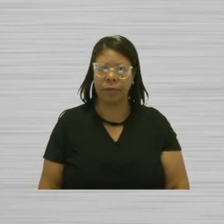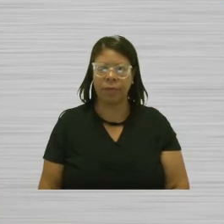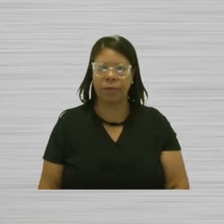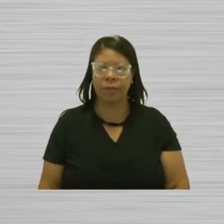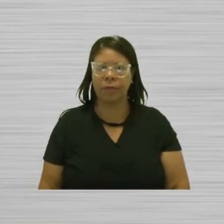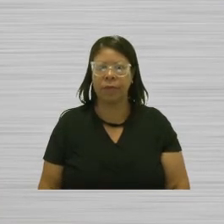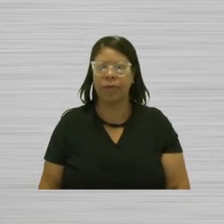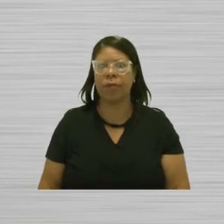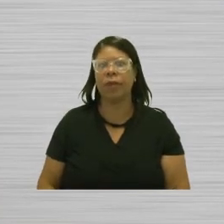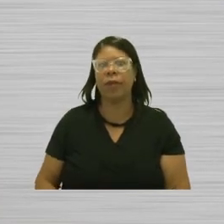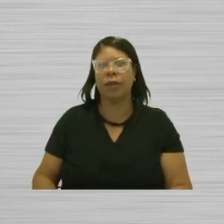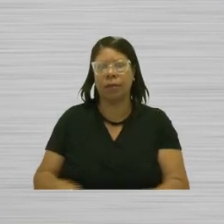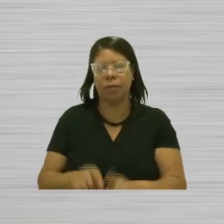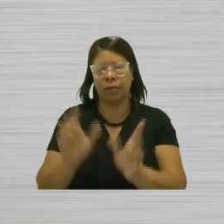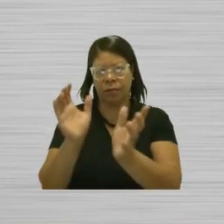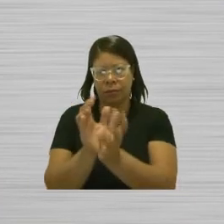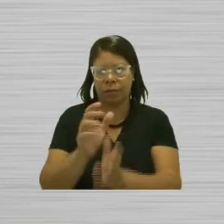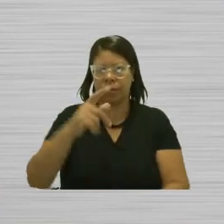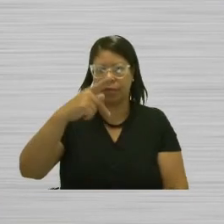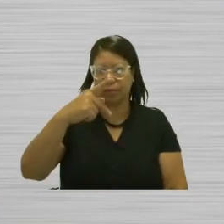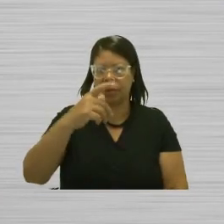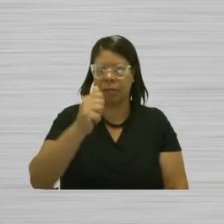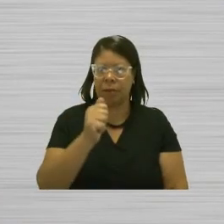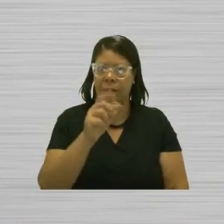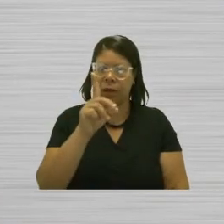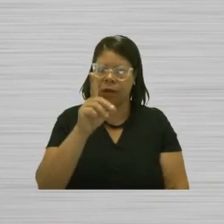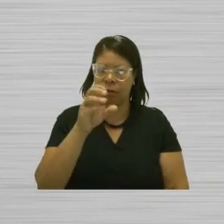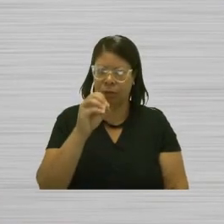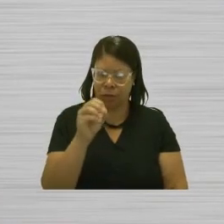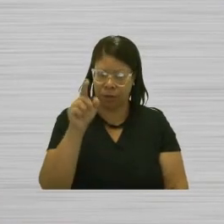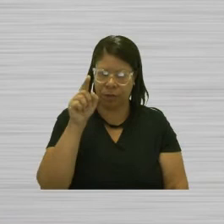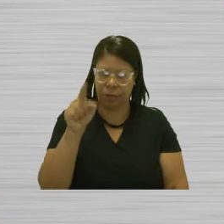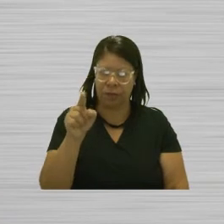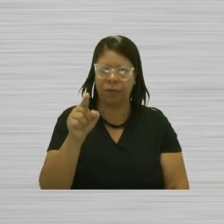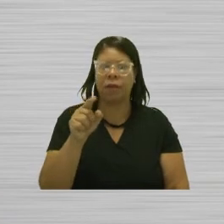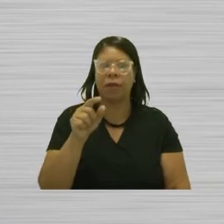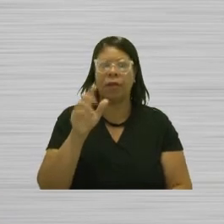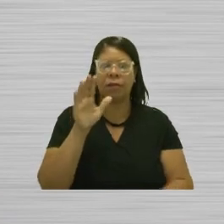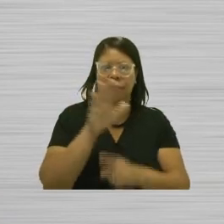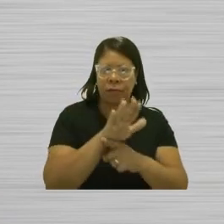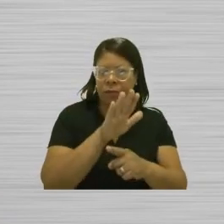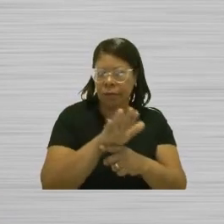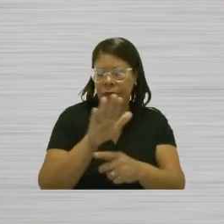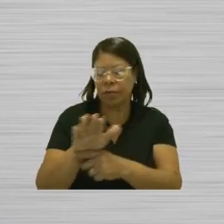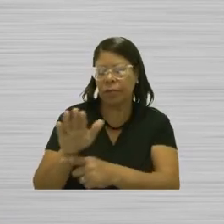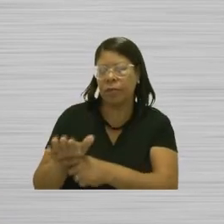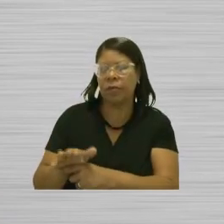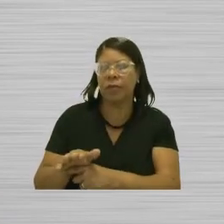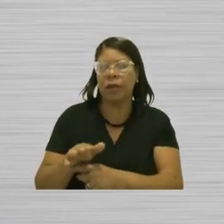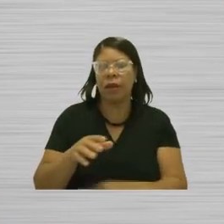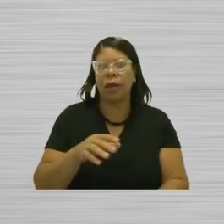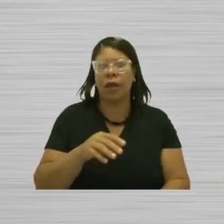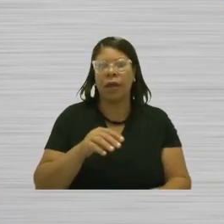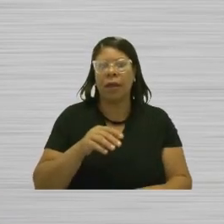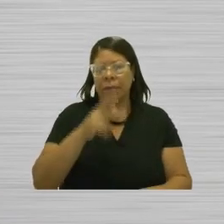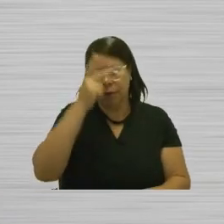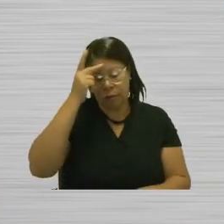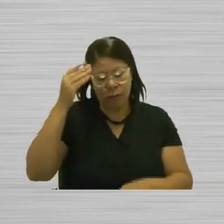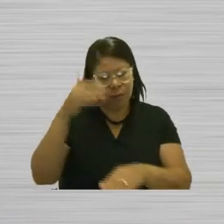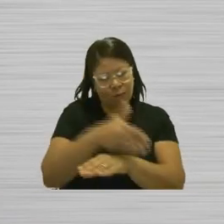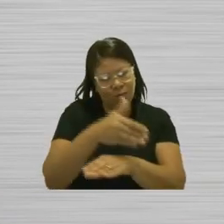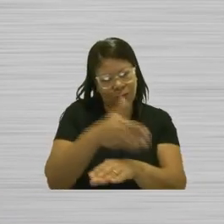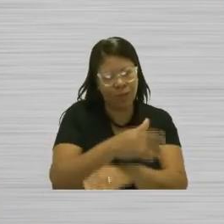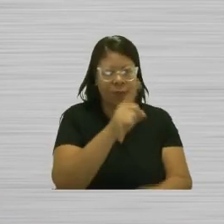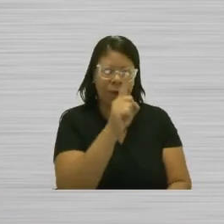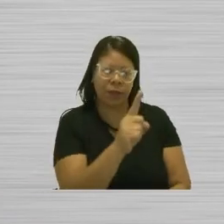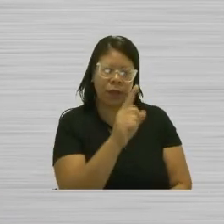No programa de atendimento domiciliar, o PADO, nós acompanhamos hoje 135